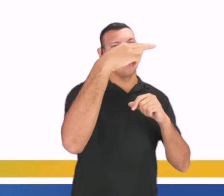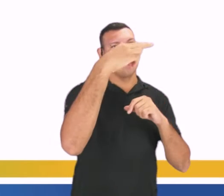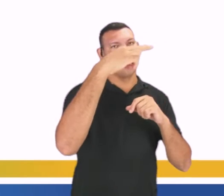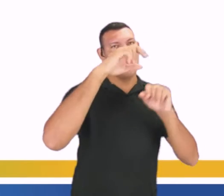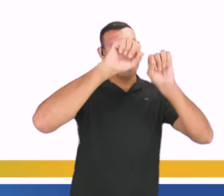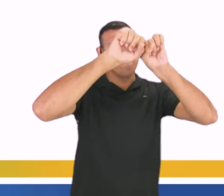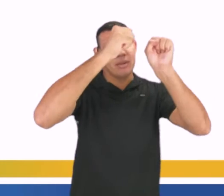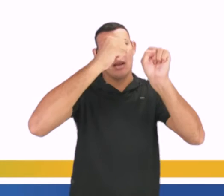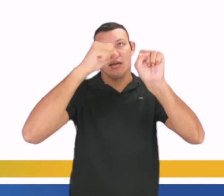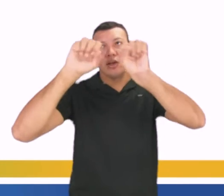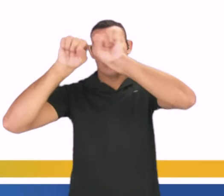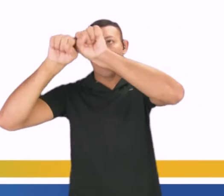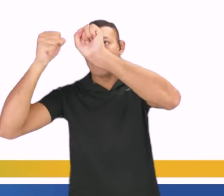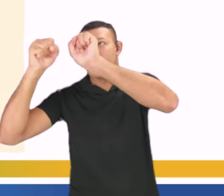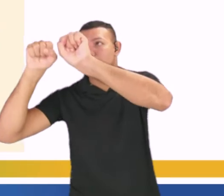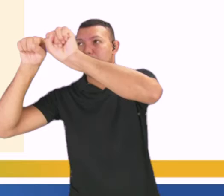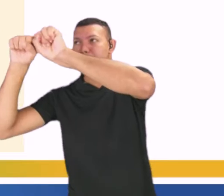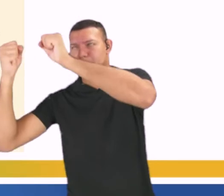né?